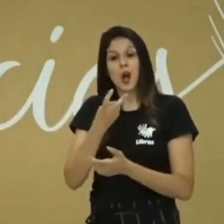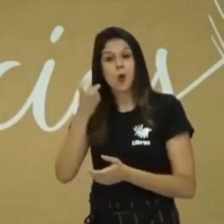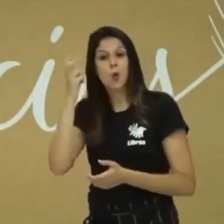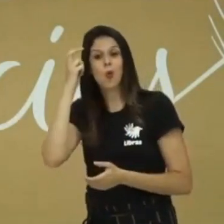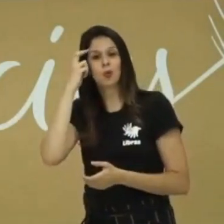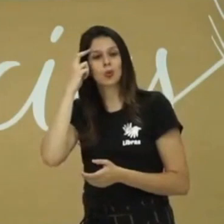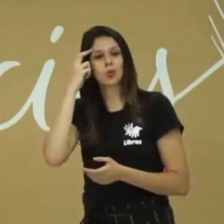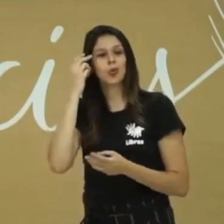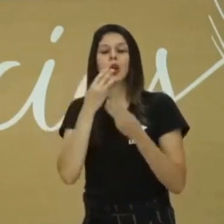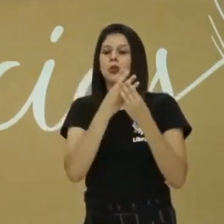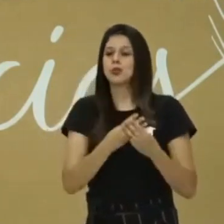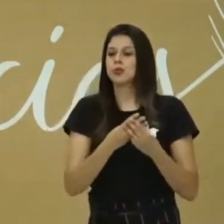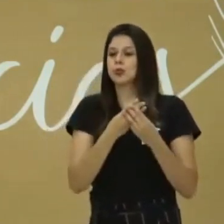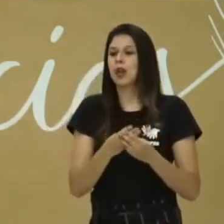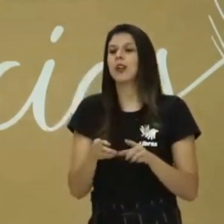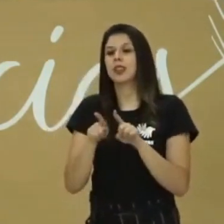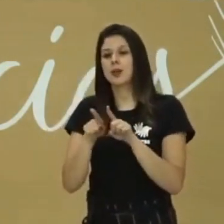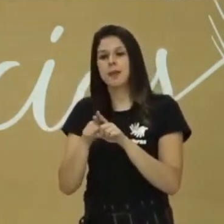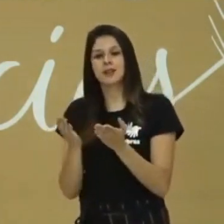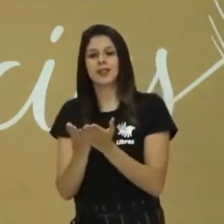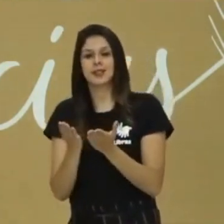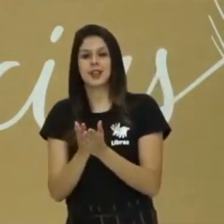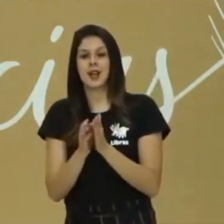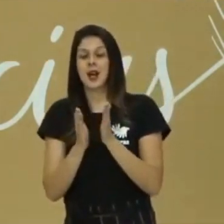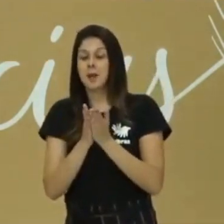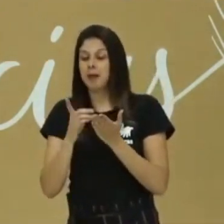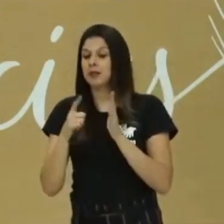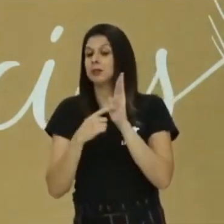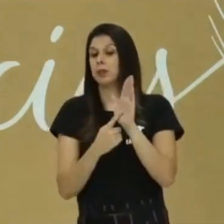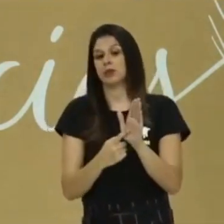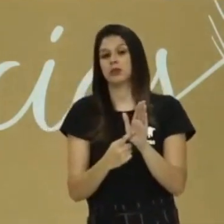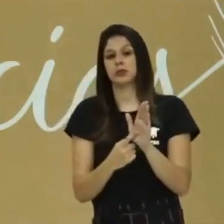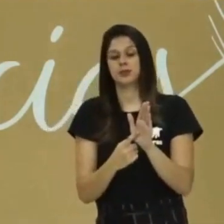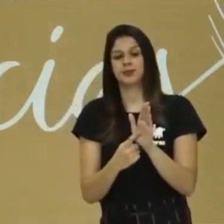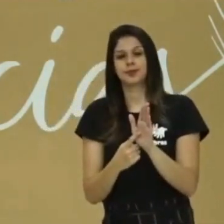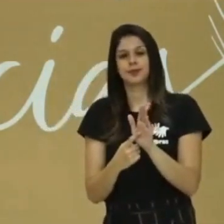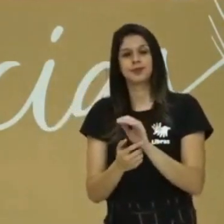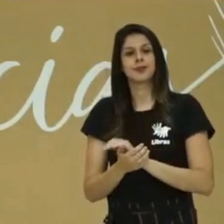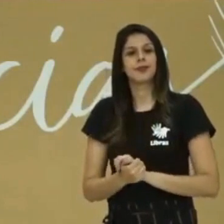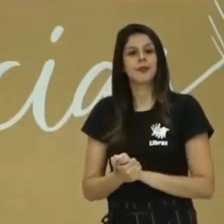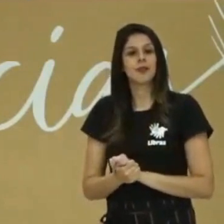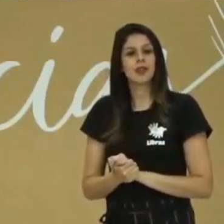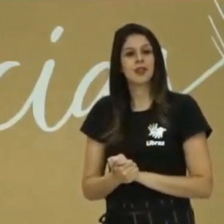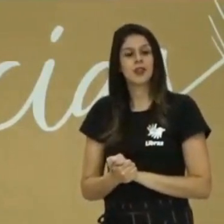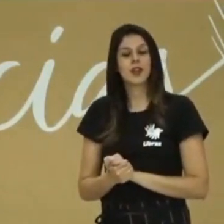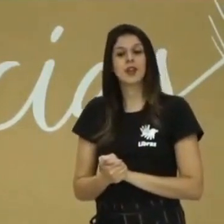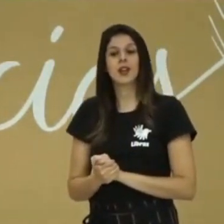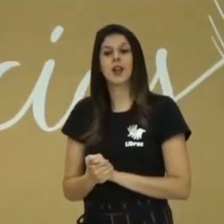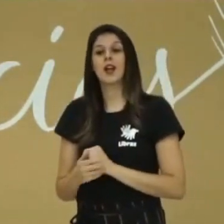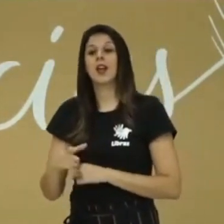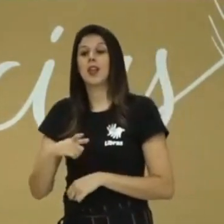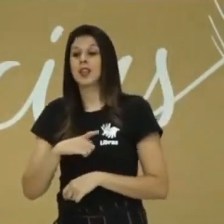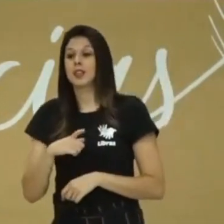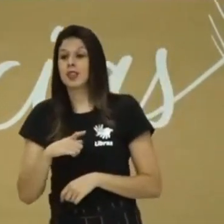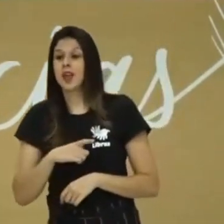que é a cultura judaico-cristã é a cultura que está na Bíblia o Gui literalmente canais de